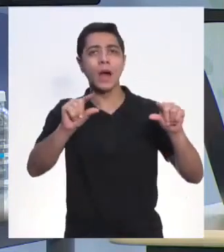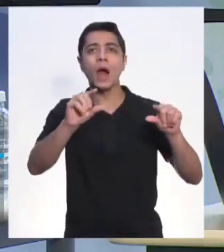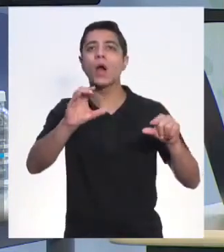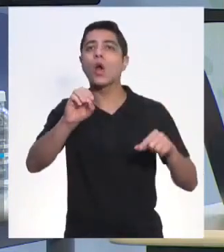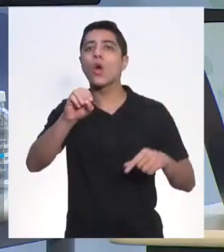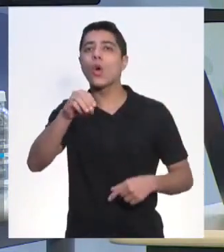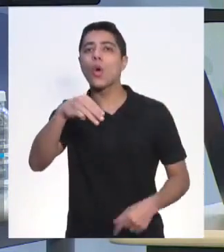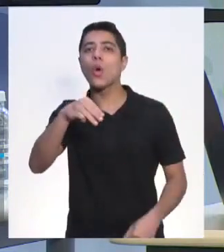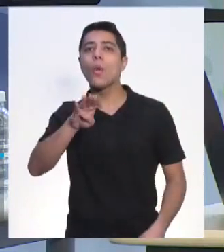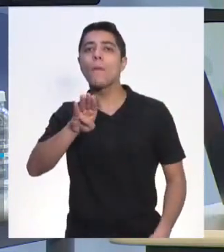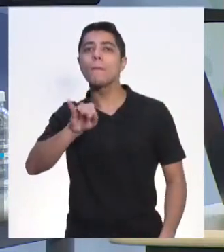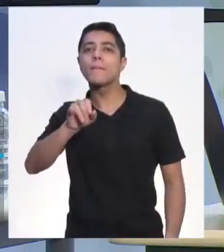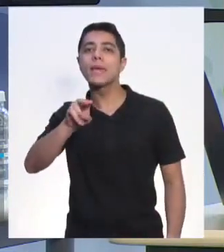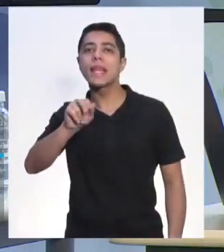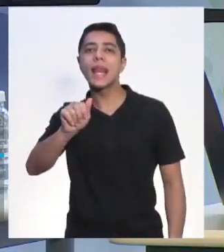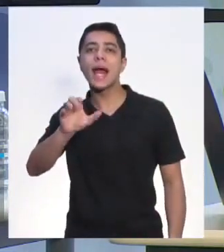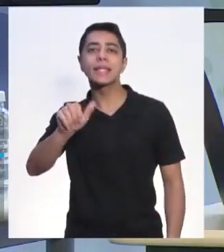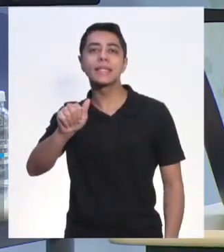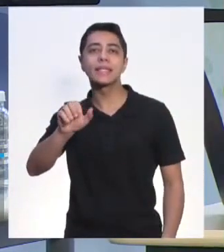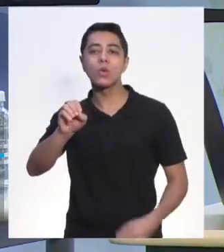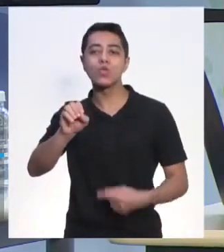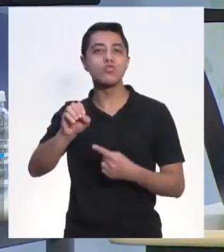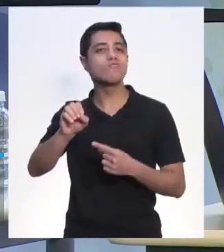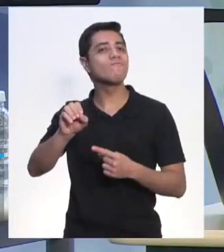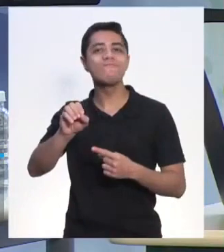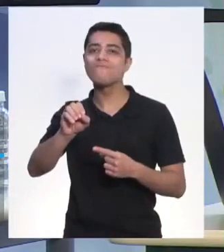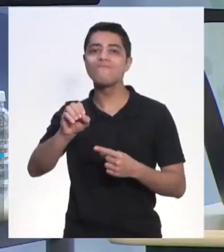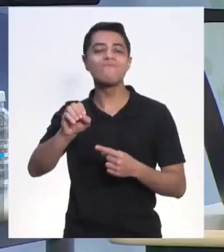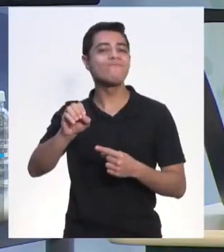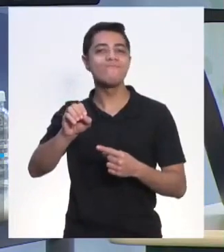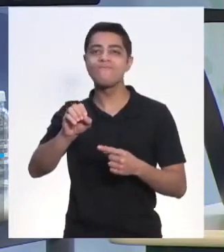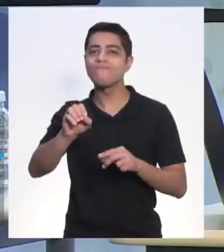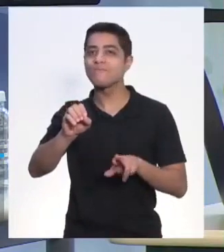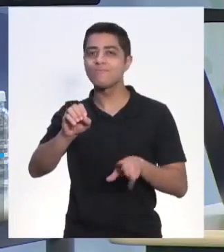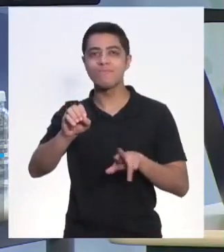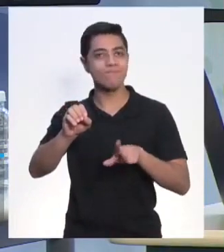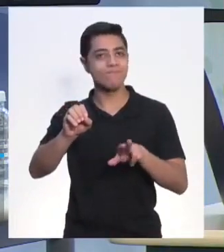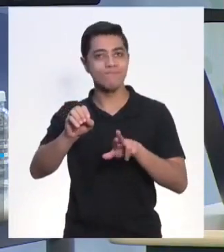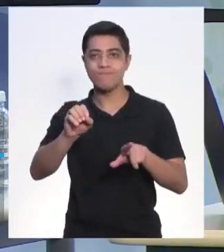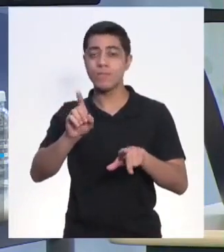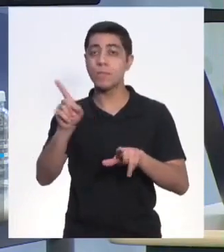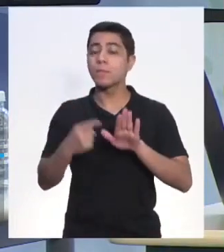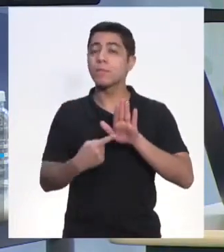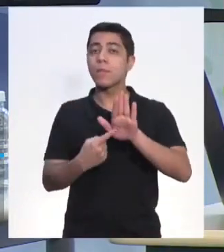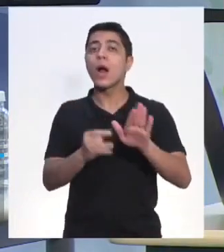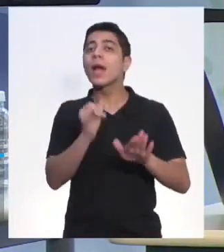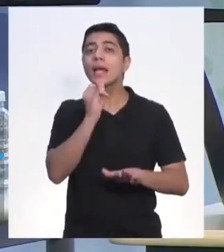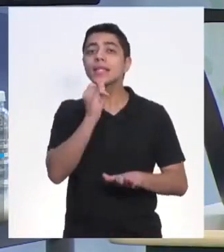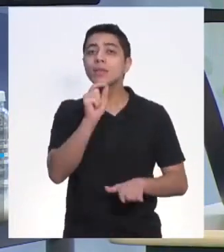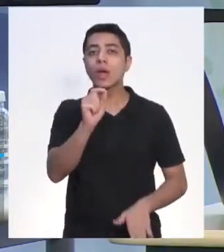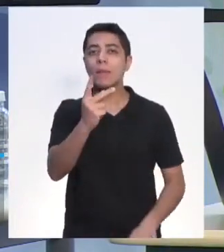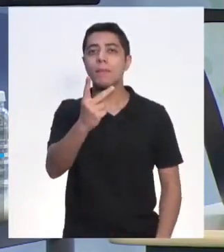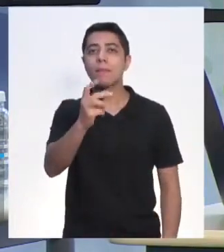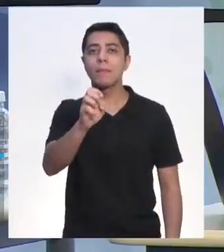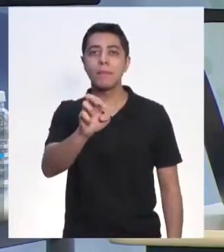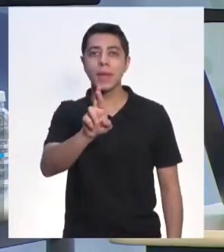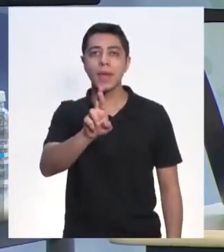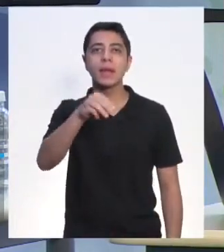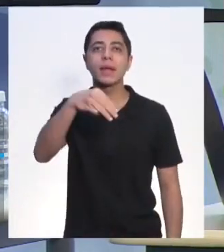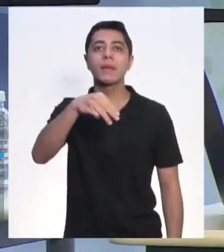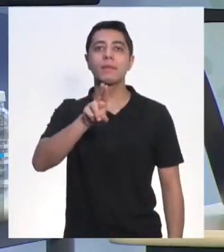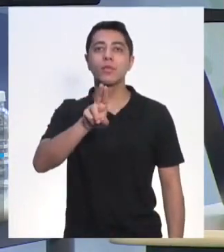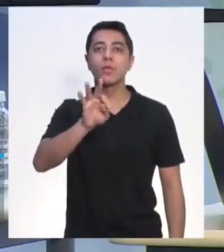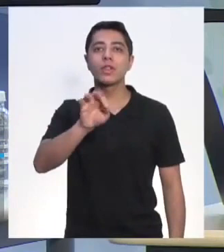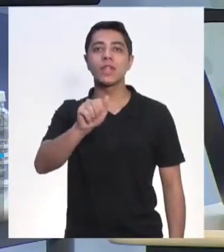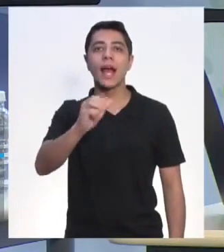nesse caso, neste exemplo, nós temos uma permutação simples, tá? Então, seria a expressão da permutação, que é apenas o n